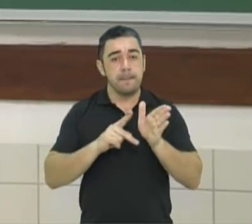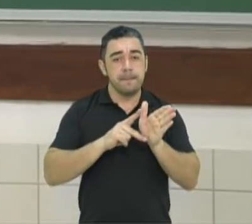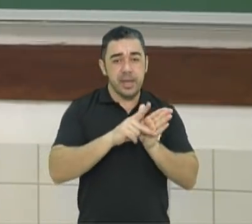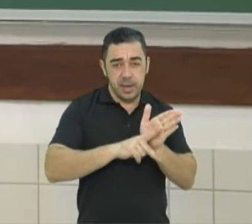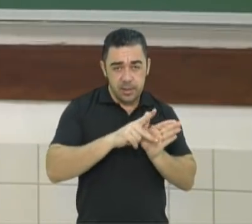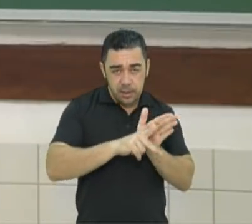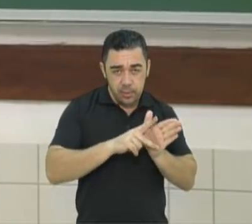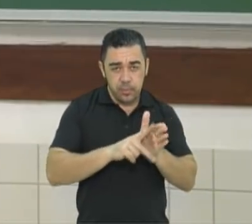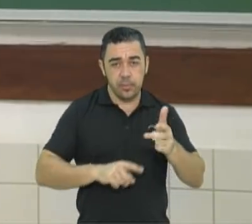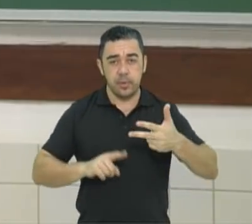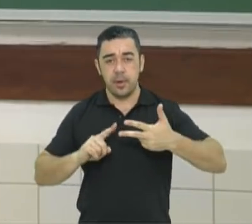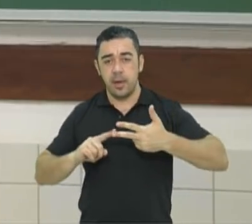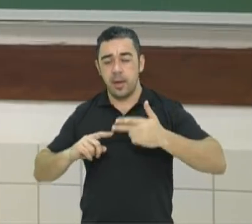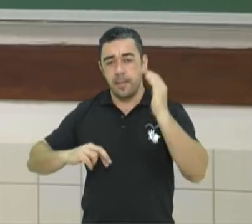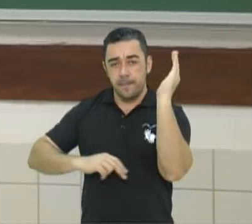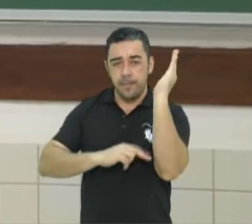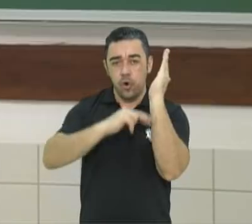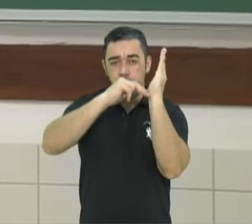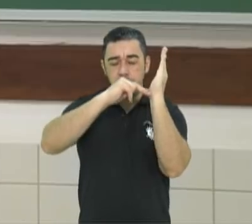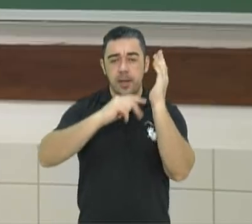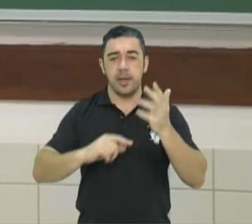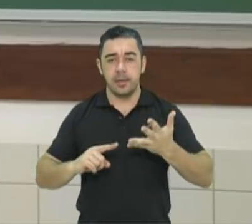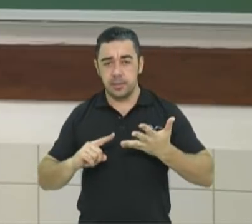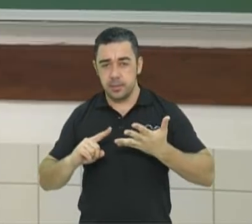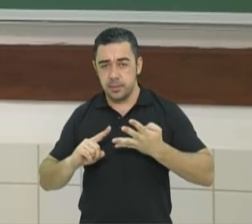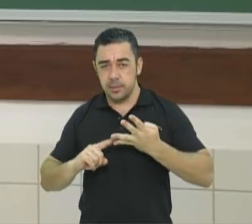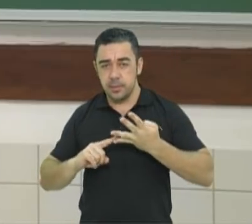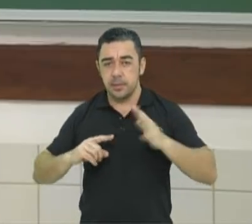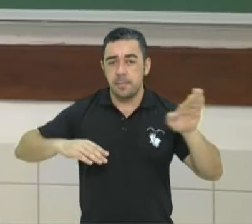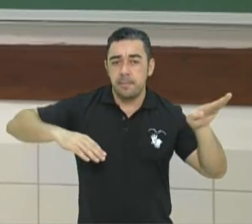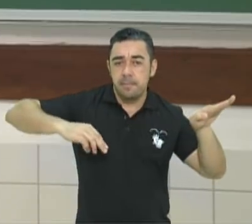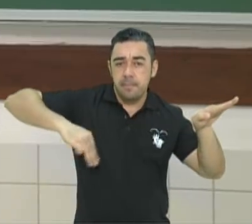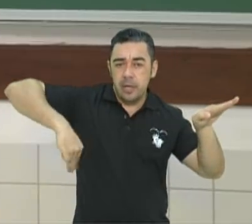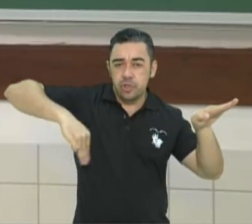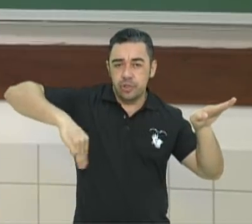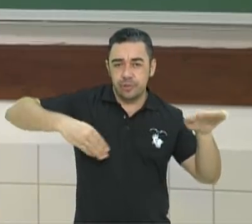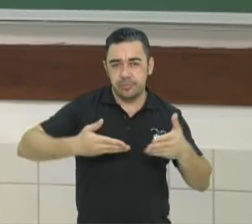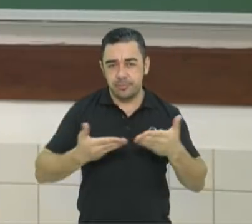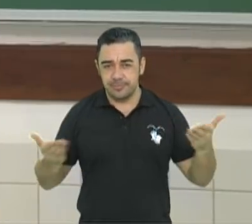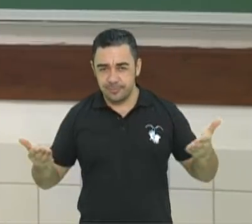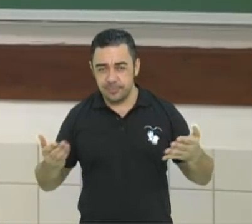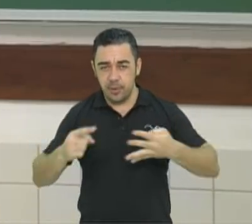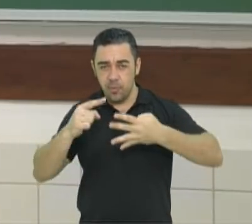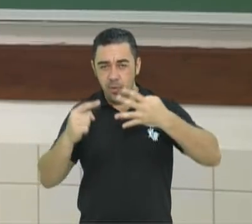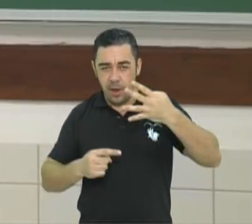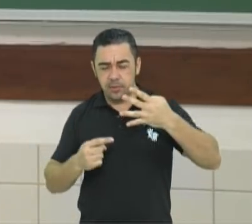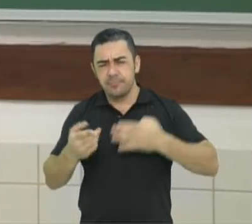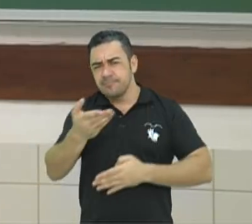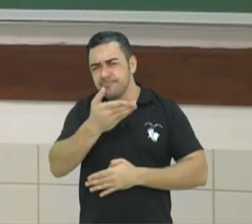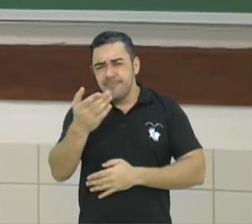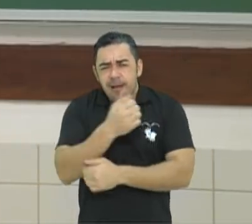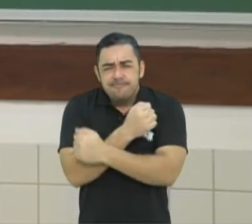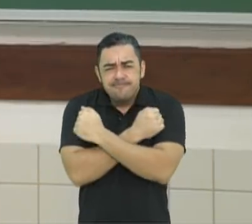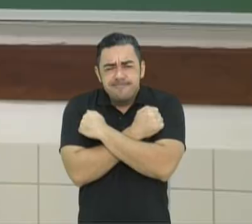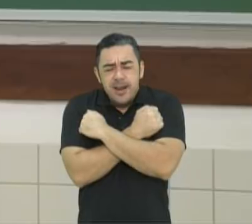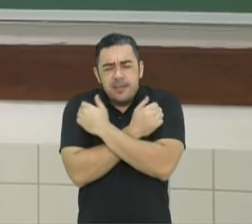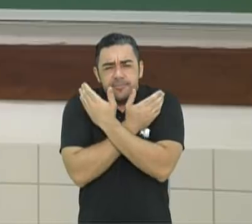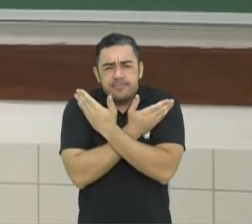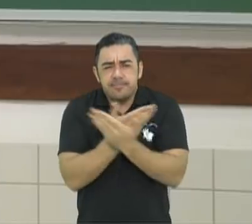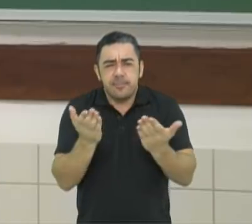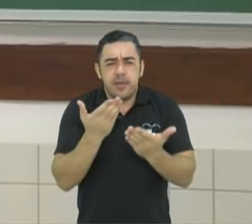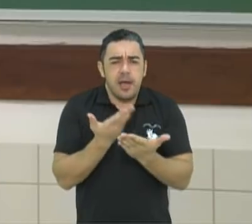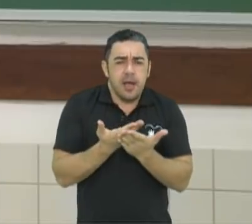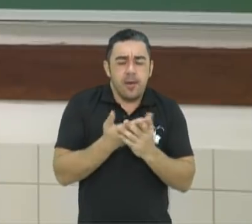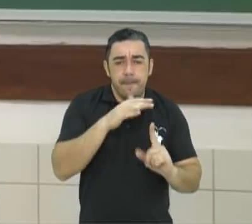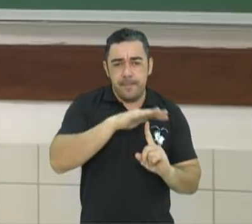Paranaguá, Morretes e Matinhos, beleza? Então, pessoal dessa cidade, sinta-se abraçados aí pelo